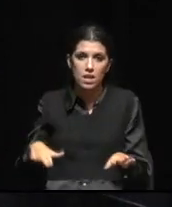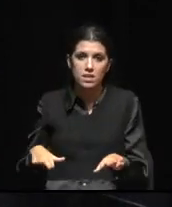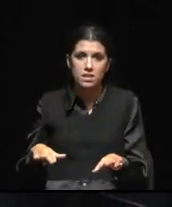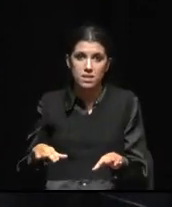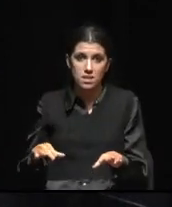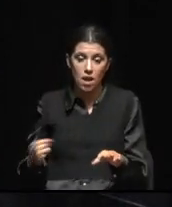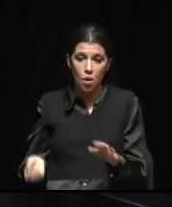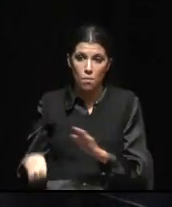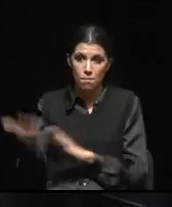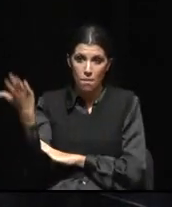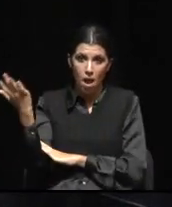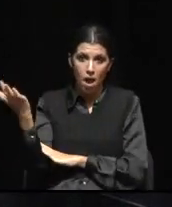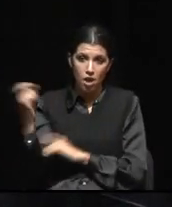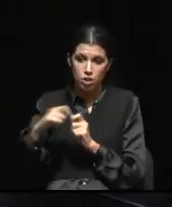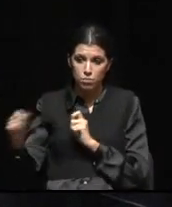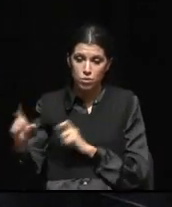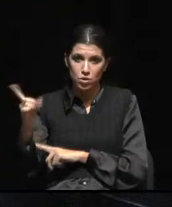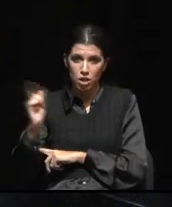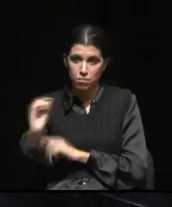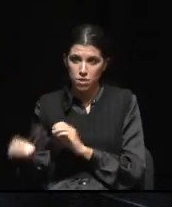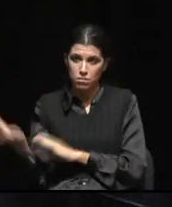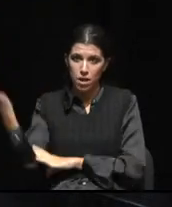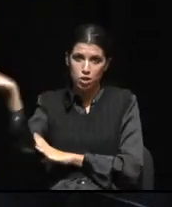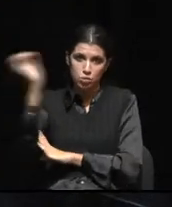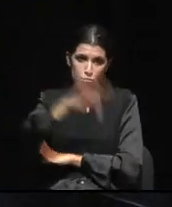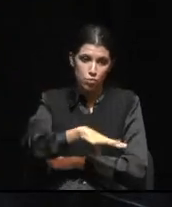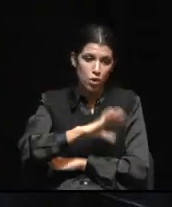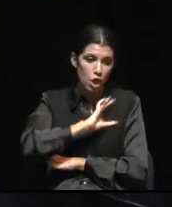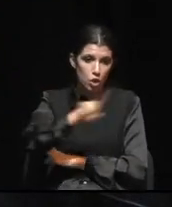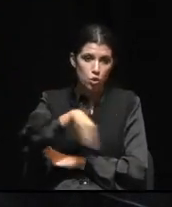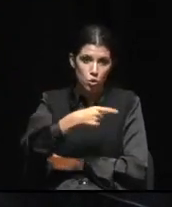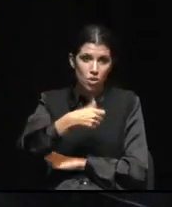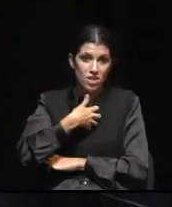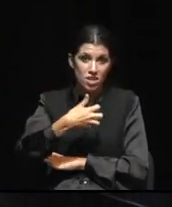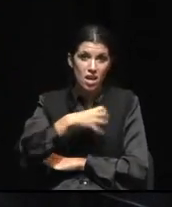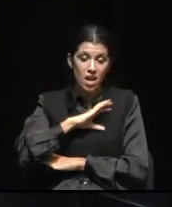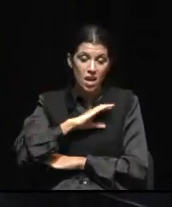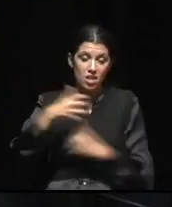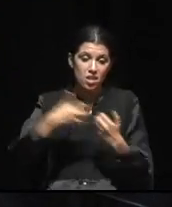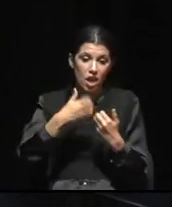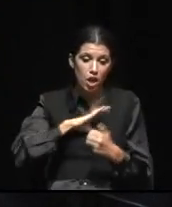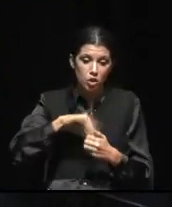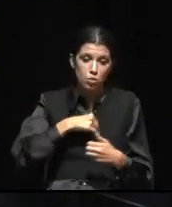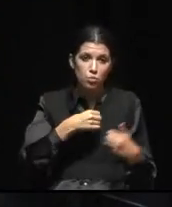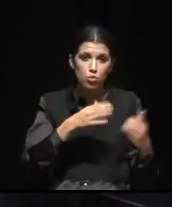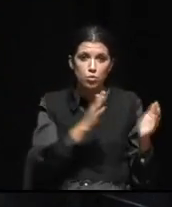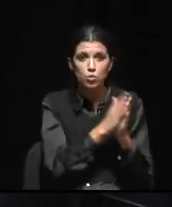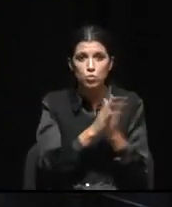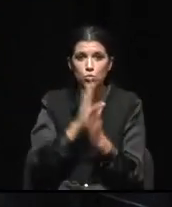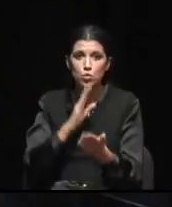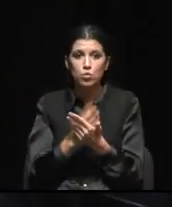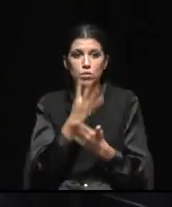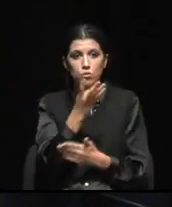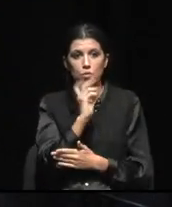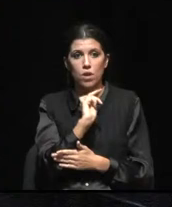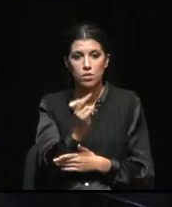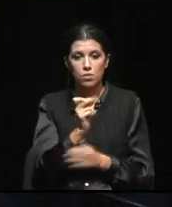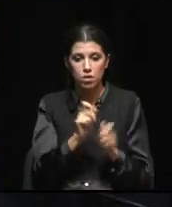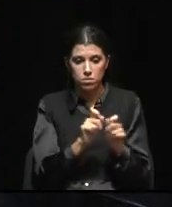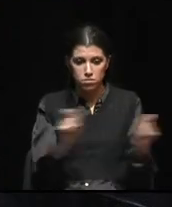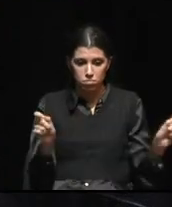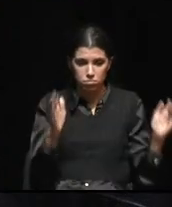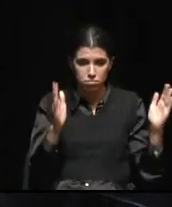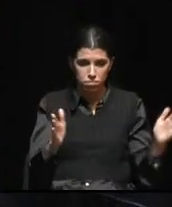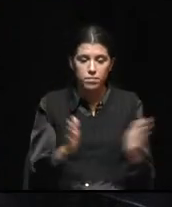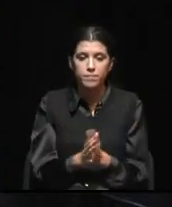Gaza Neste período do que em todas as guerras do mundo somadas nos últimos 4 anos a um